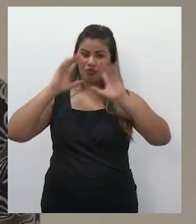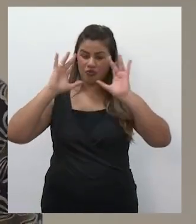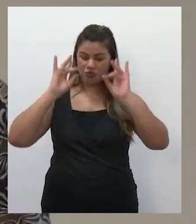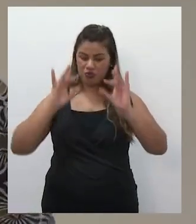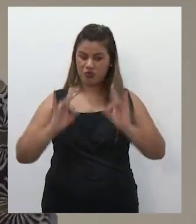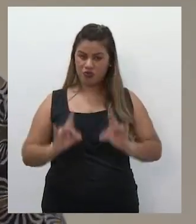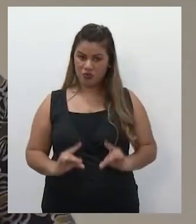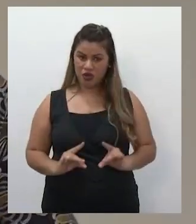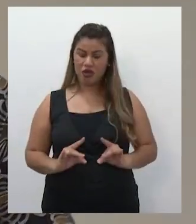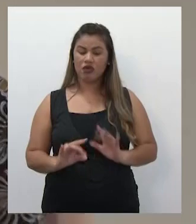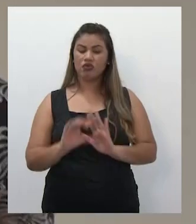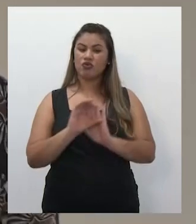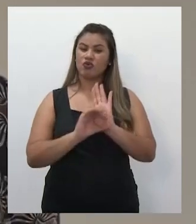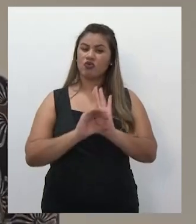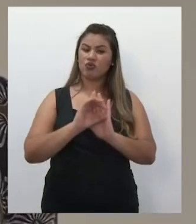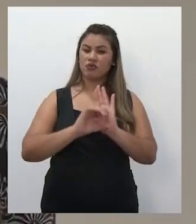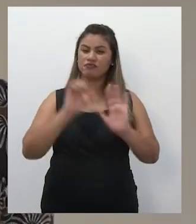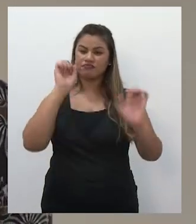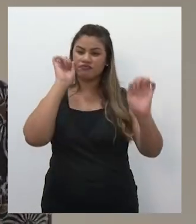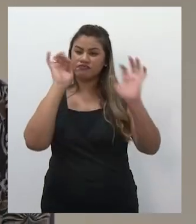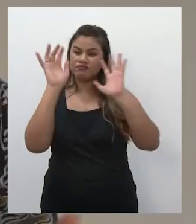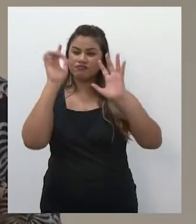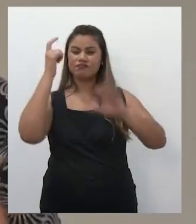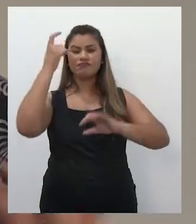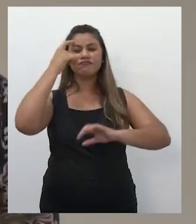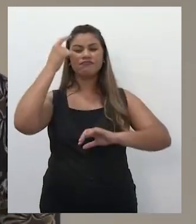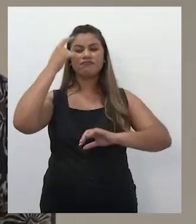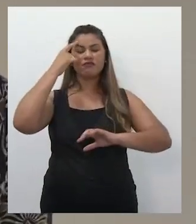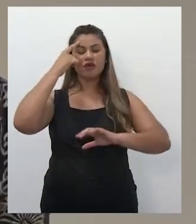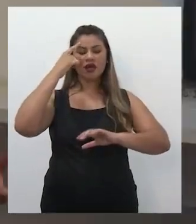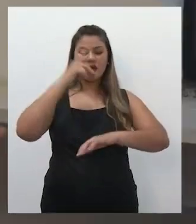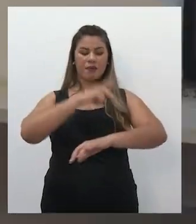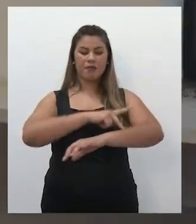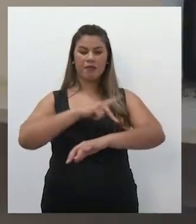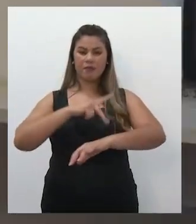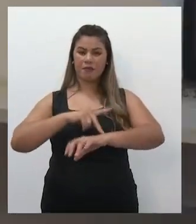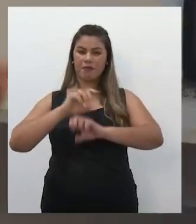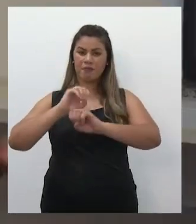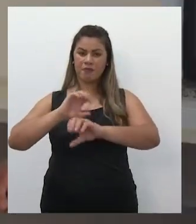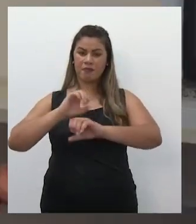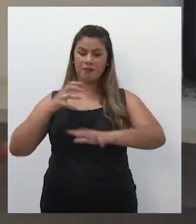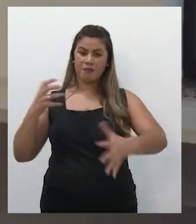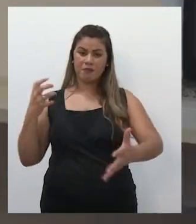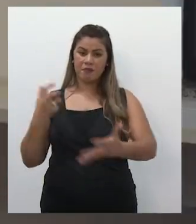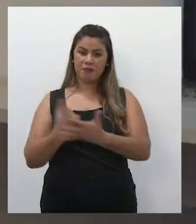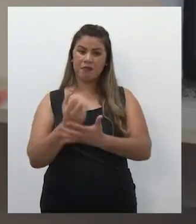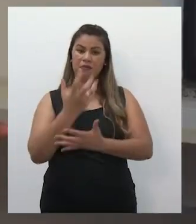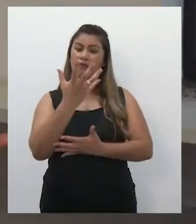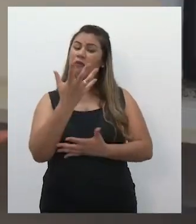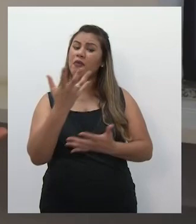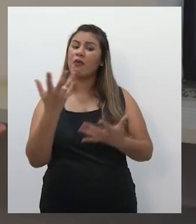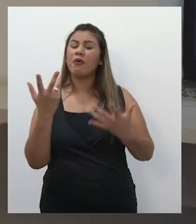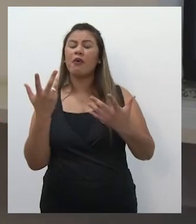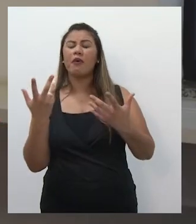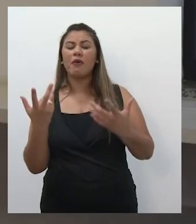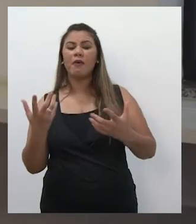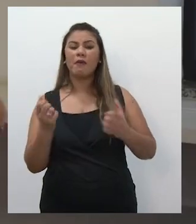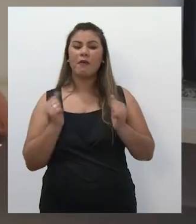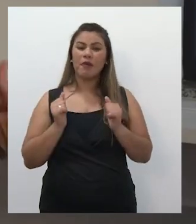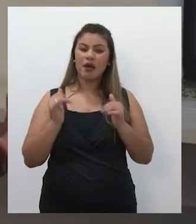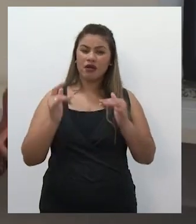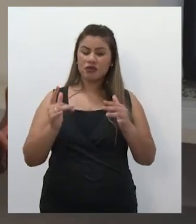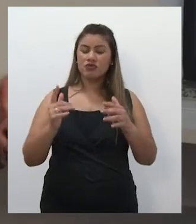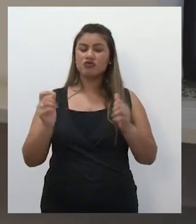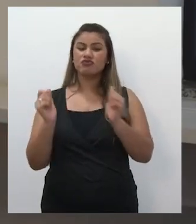pensar mesmo, né, práticas pedagógicas mais interdisciplinares, mais ativas, mais participativas,